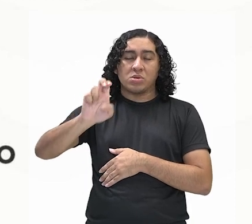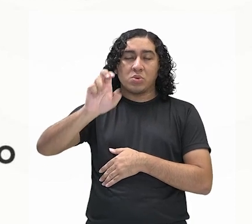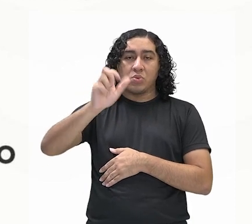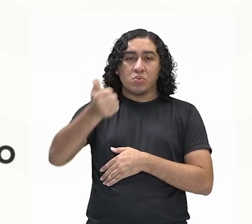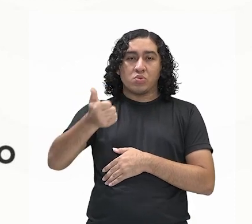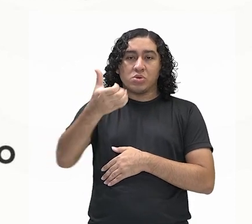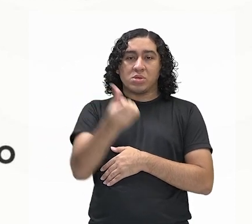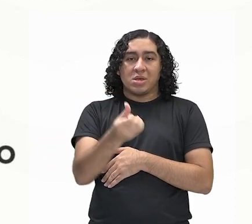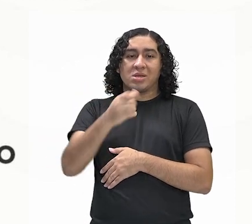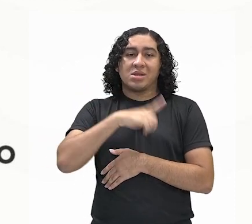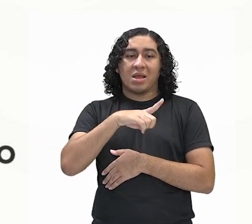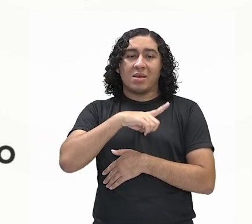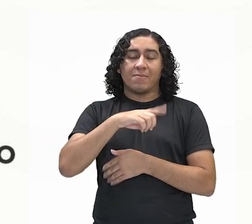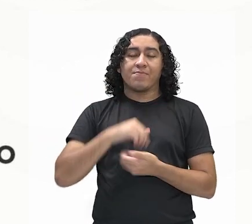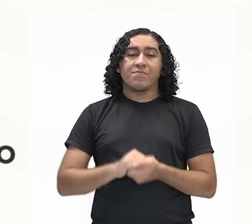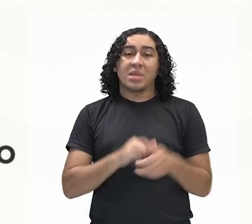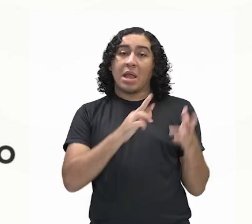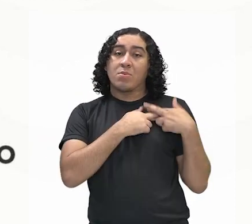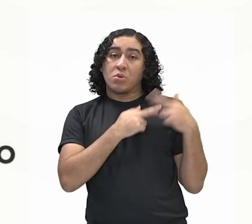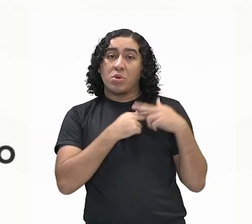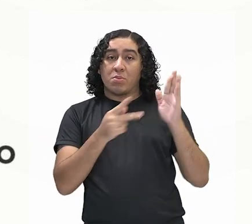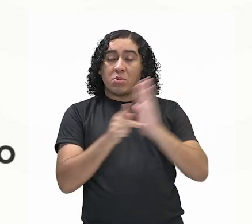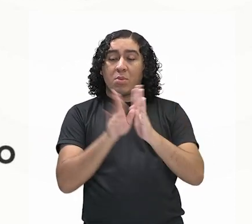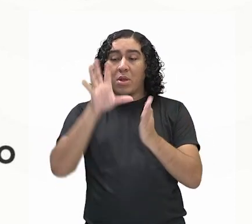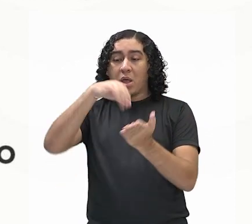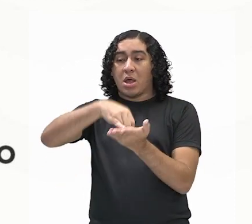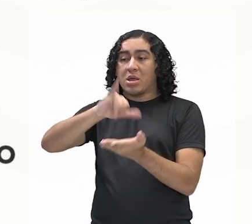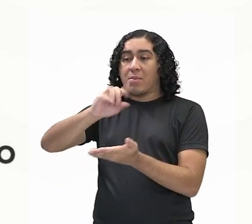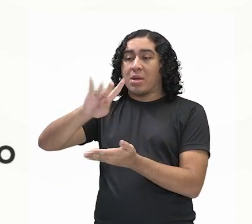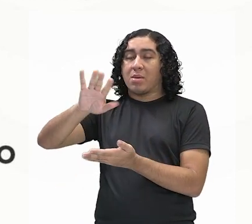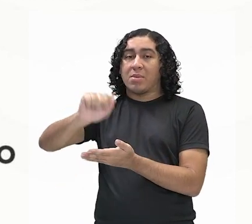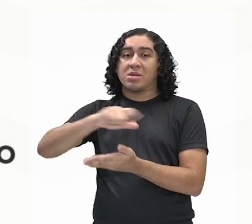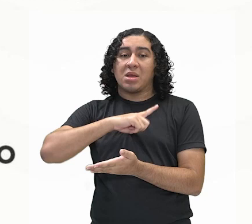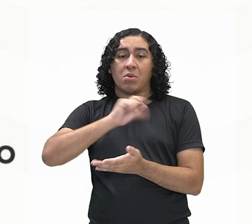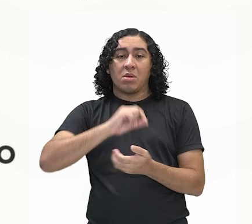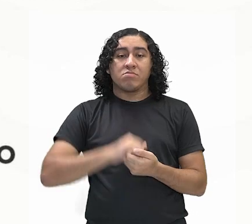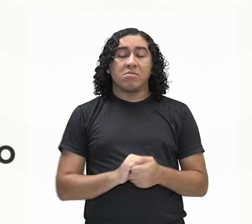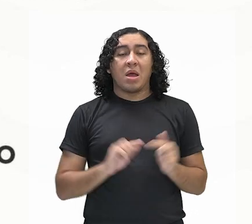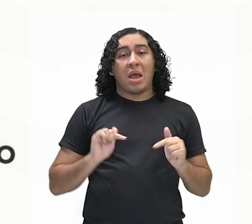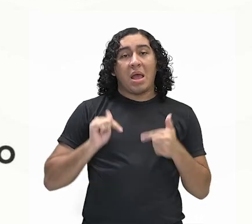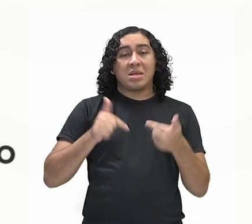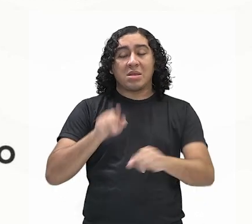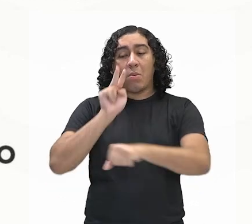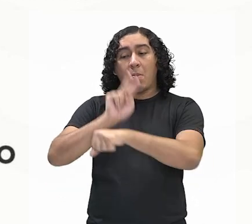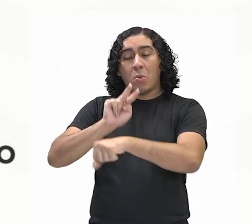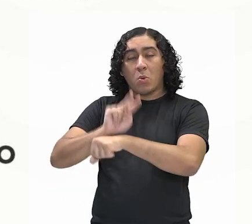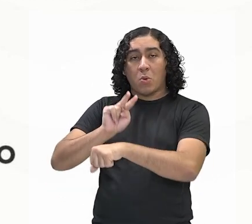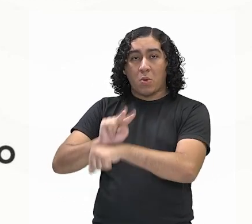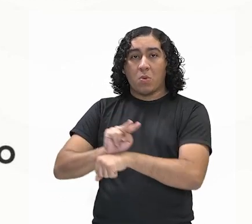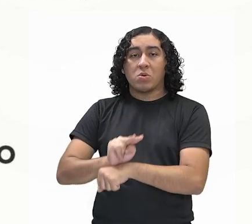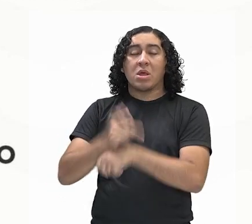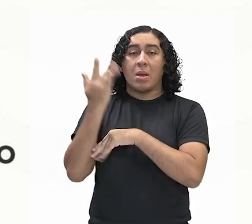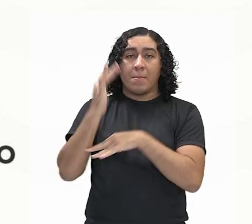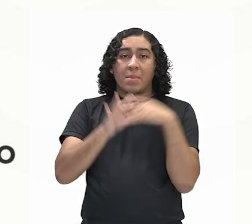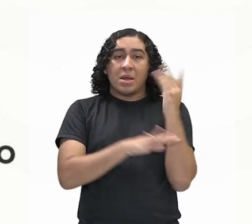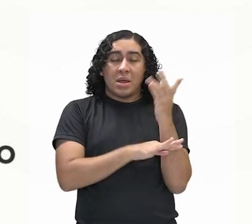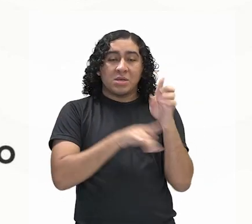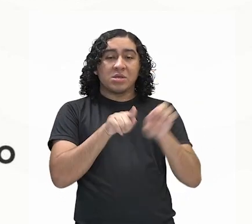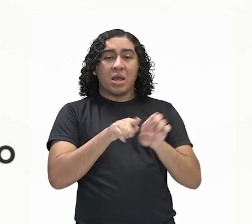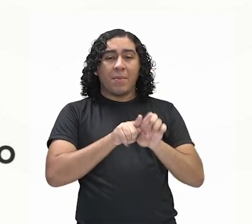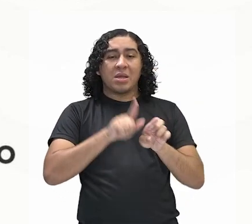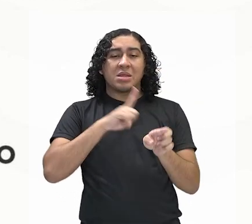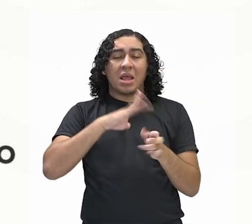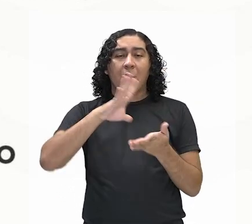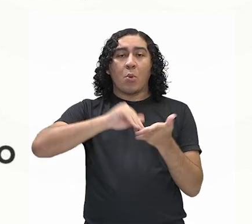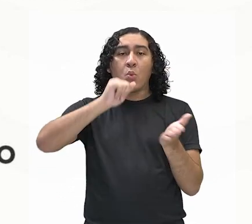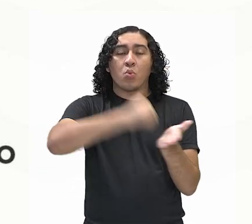entre as principais atribuições do IBAMA estão exercer o poder de polícia, fiscalizar e multar aqueles indivíduos ou instituições